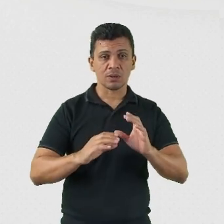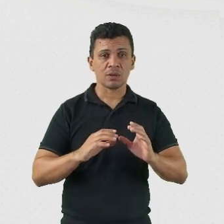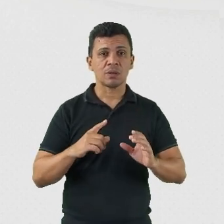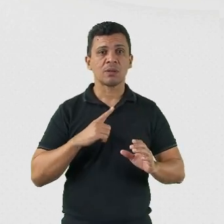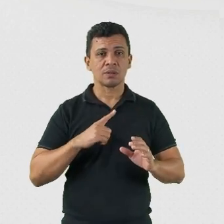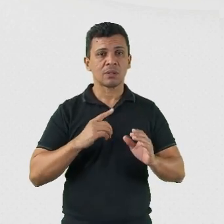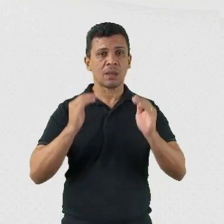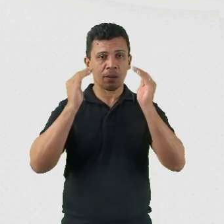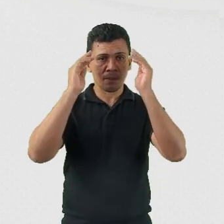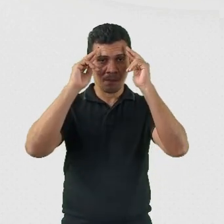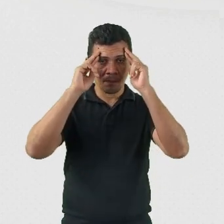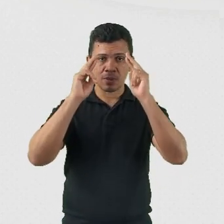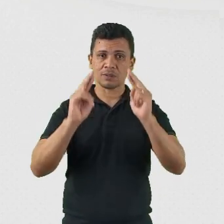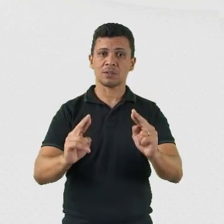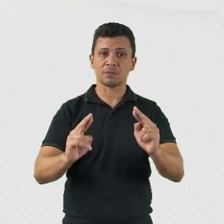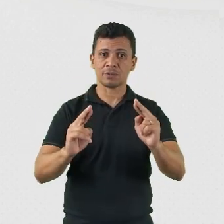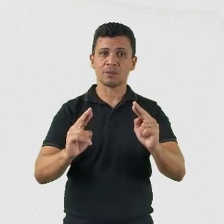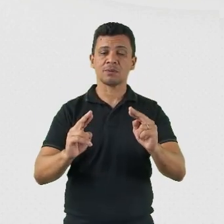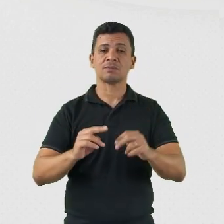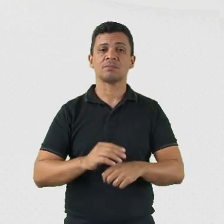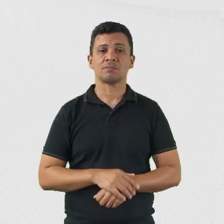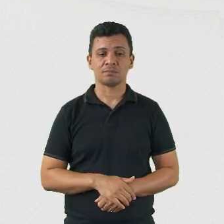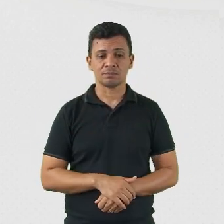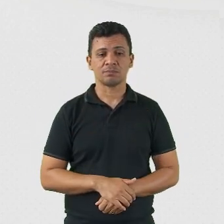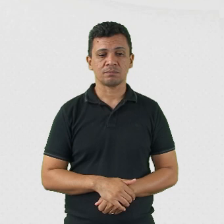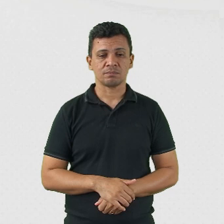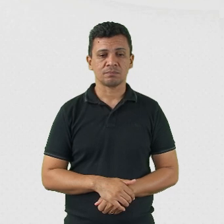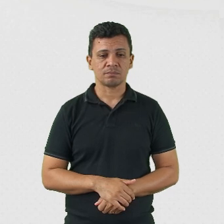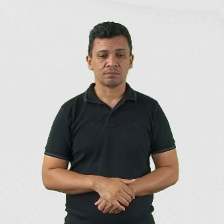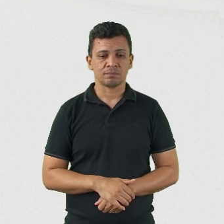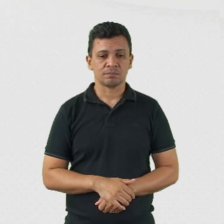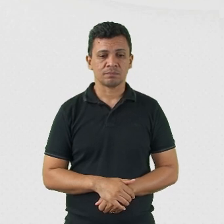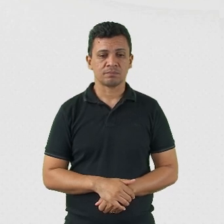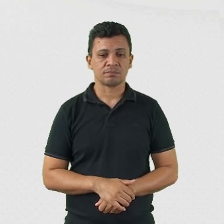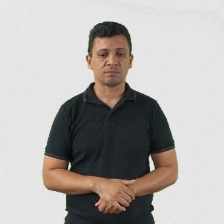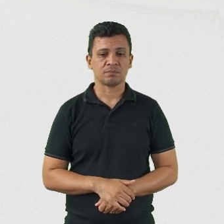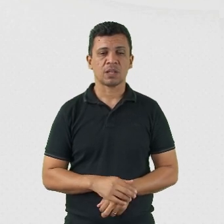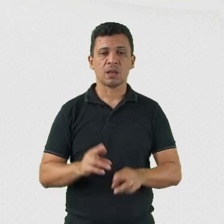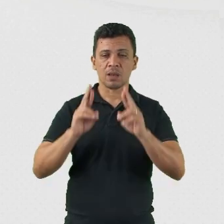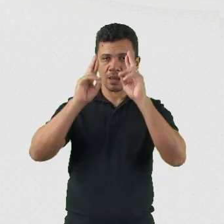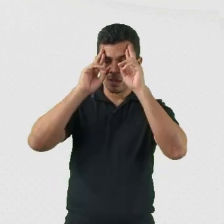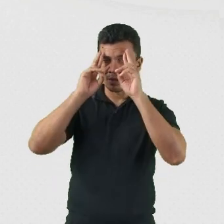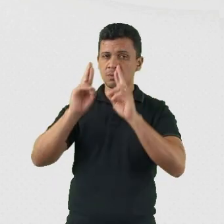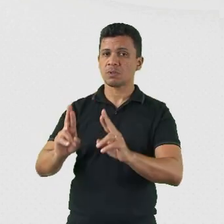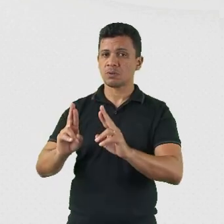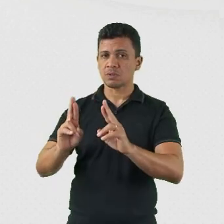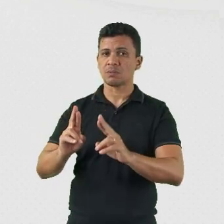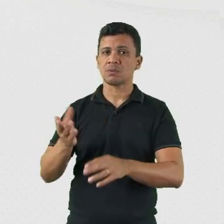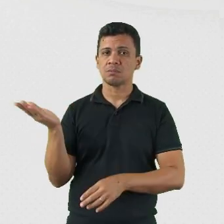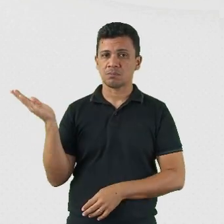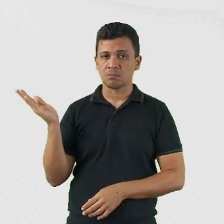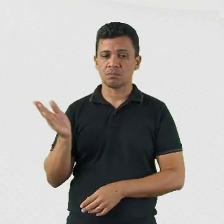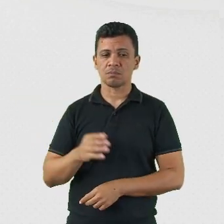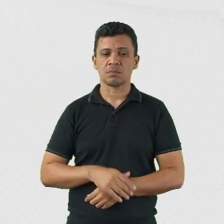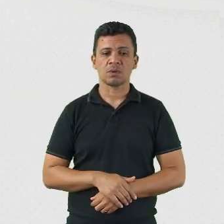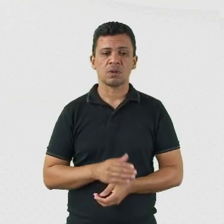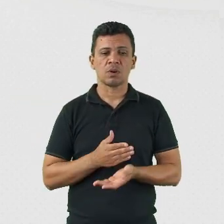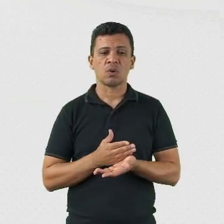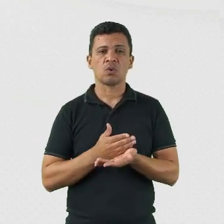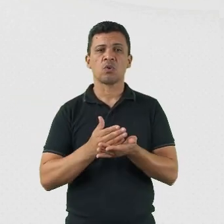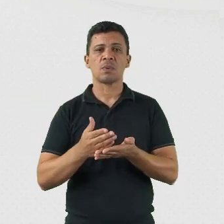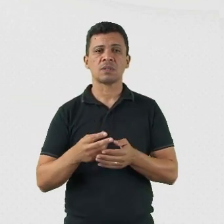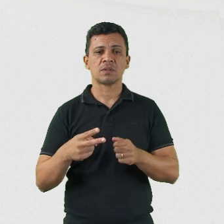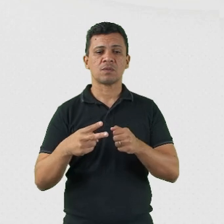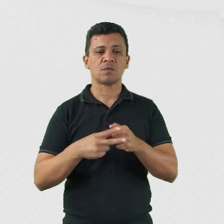mais respeitosa. Tá bom? Respectfully quer dizer respeitosamente. Começando pelos